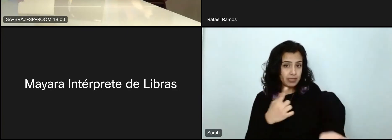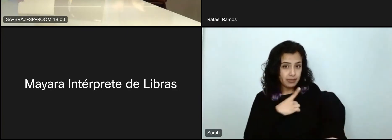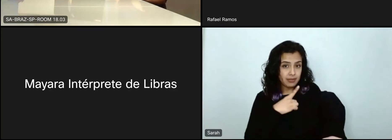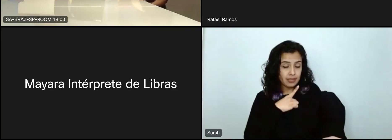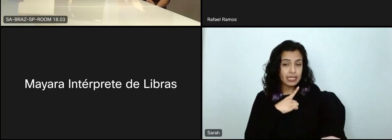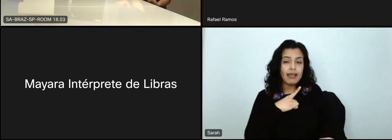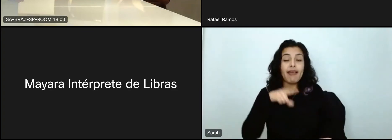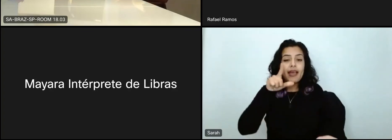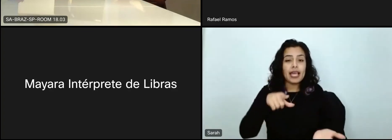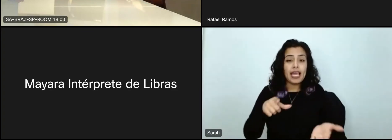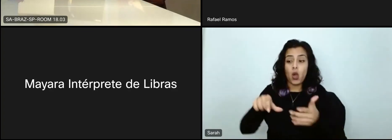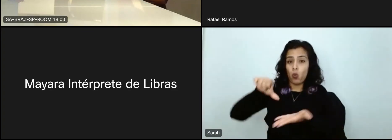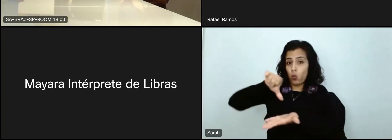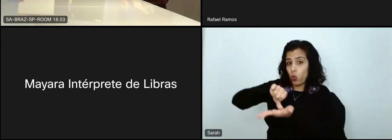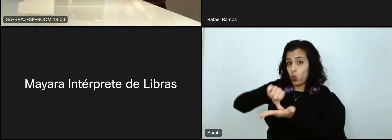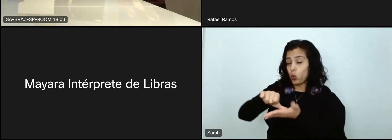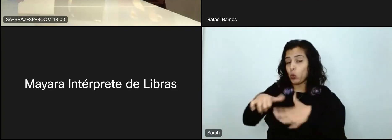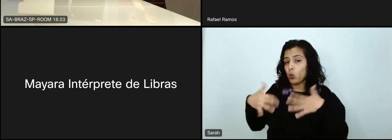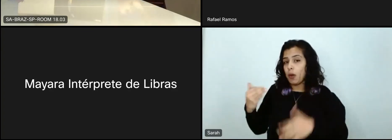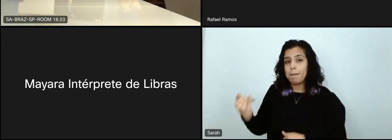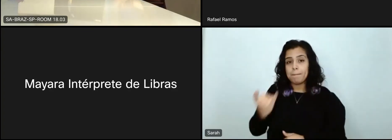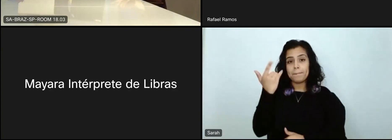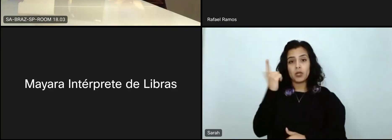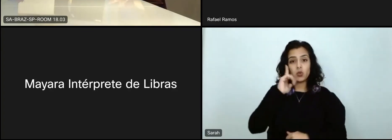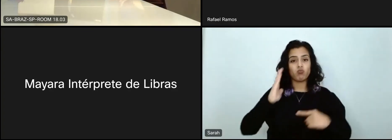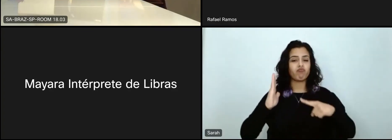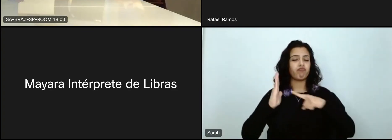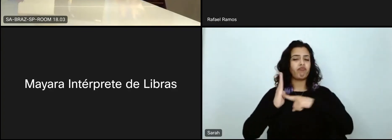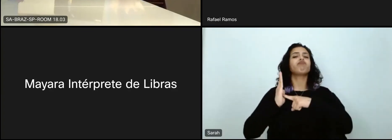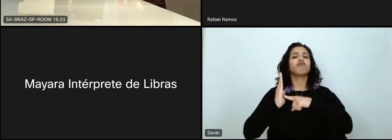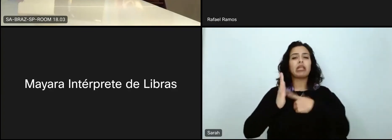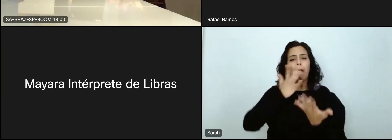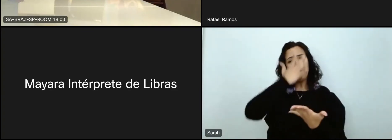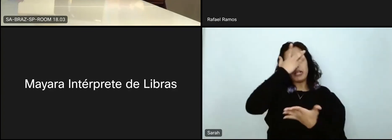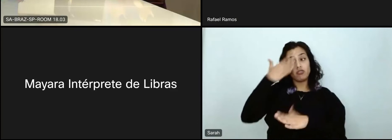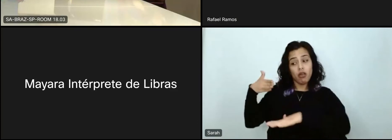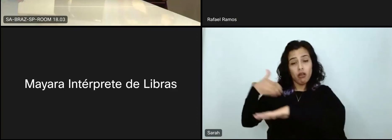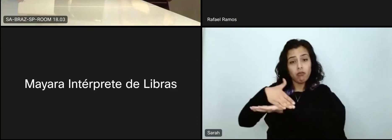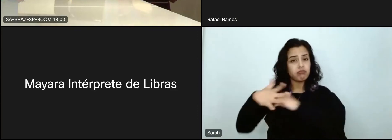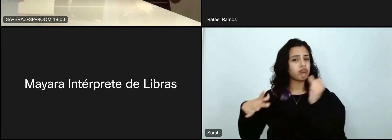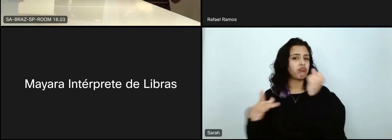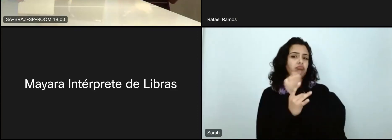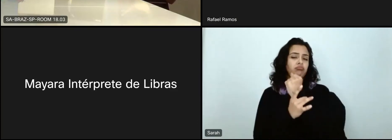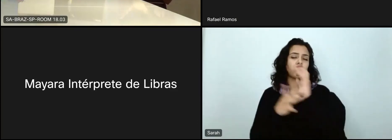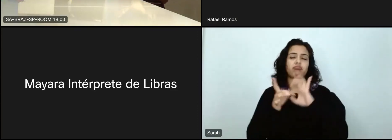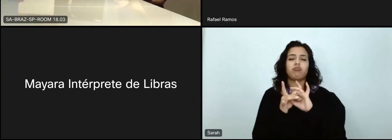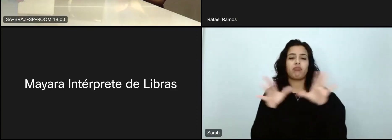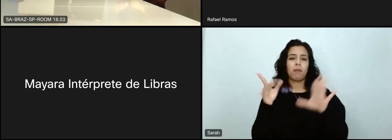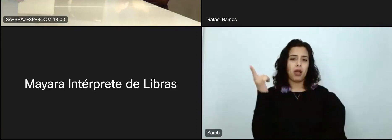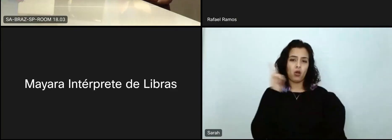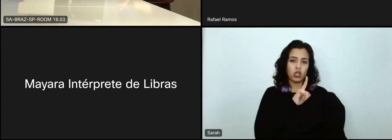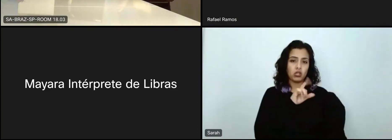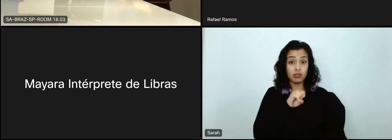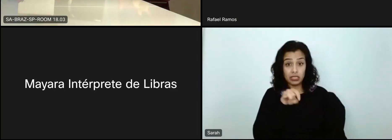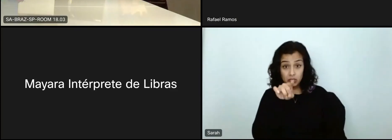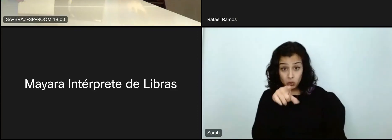canal super importante de denúncia em que as pessoas precisam se sentir confortáveis a utilizarem. Então, se na sua empresa tem